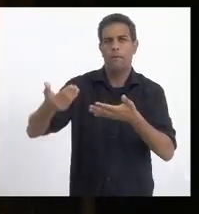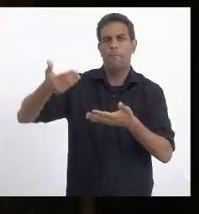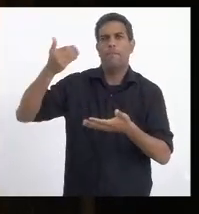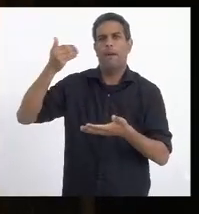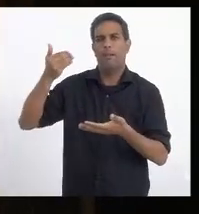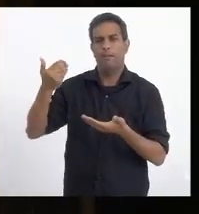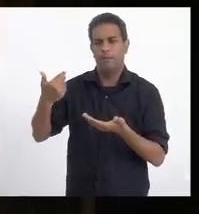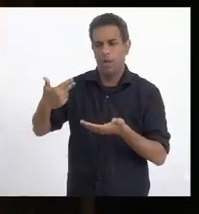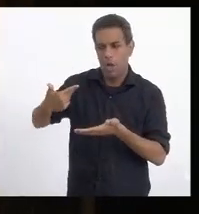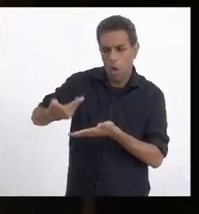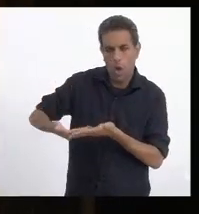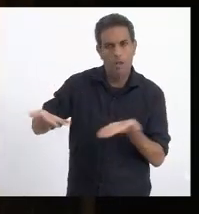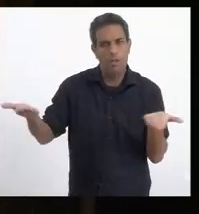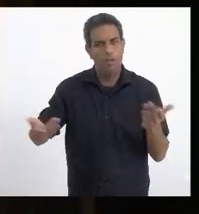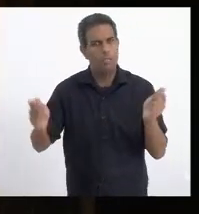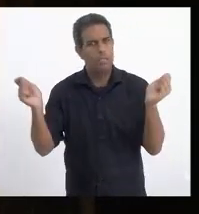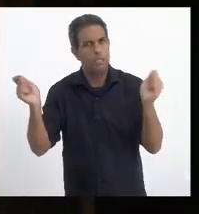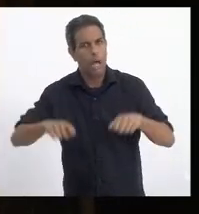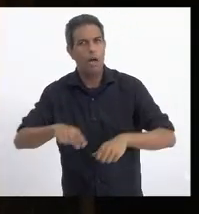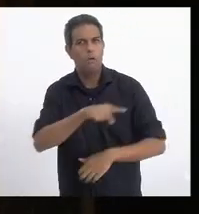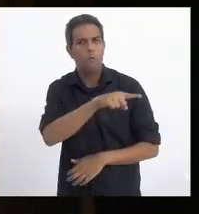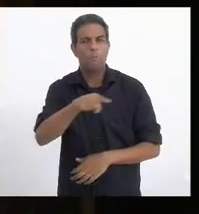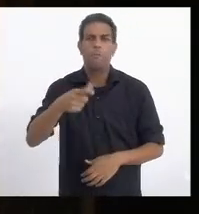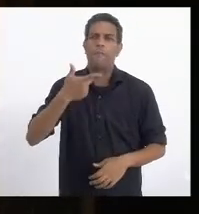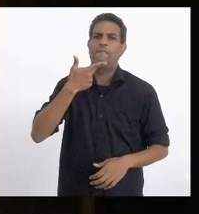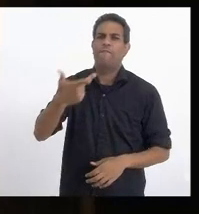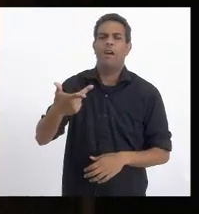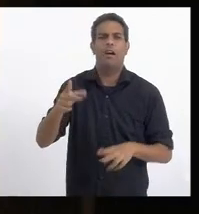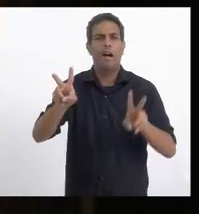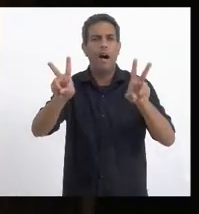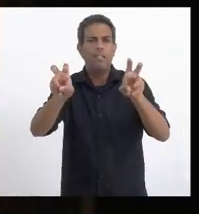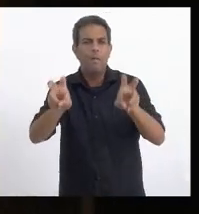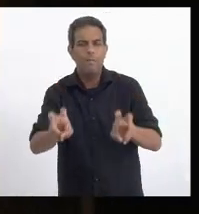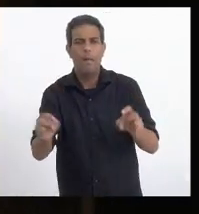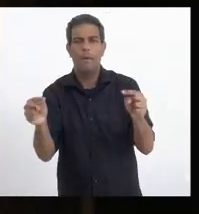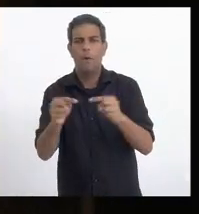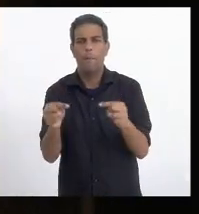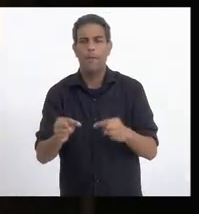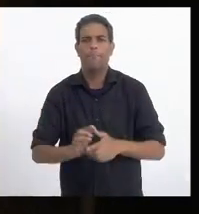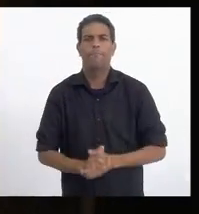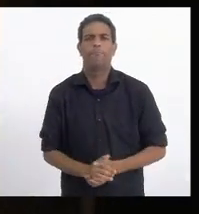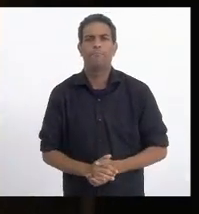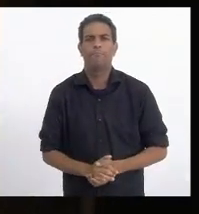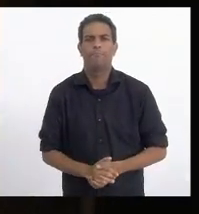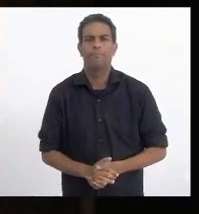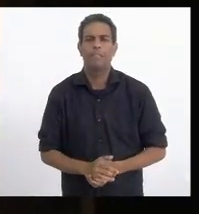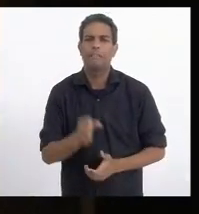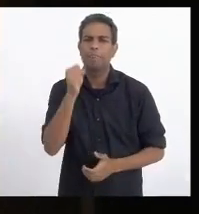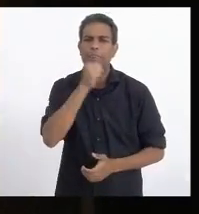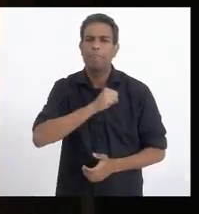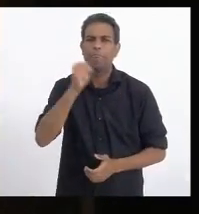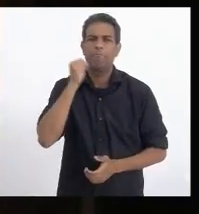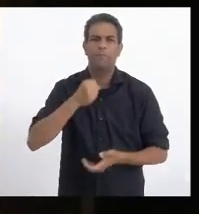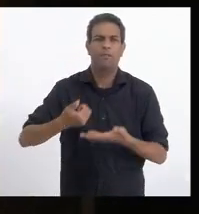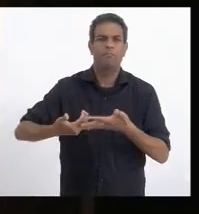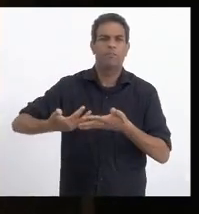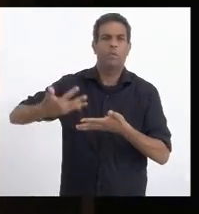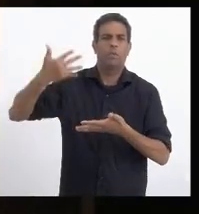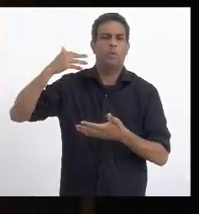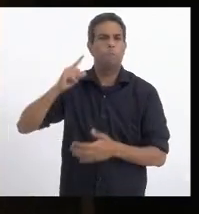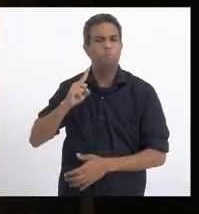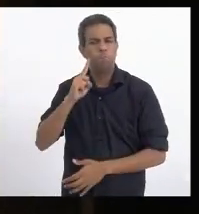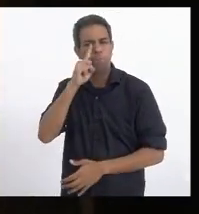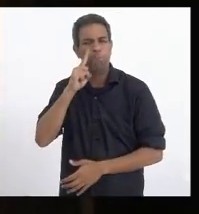passado e com Sordi agora eu até poderia dizer né que nos tempos antigos os riscos eram bem